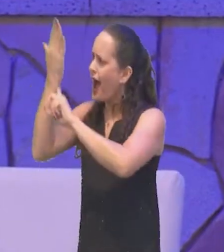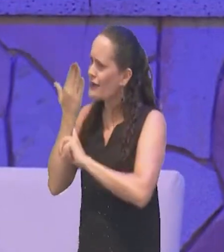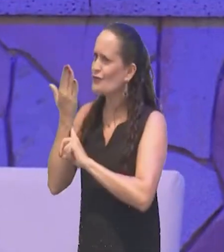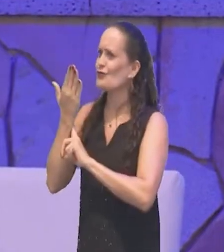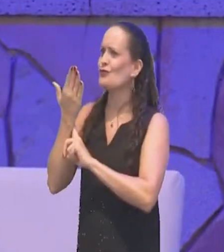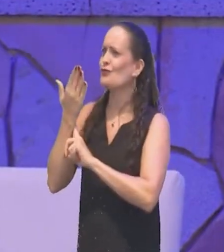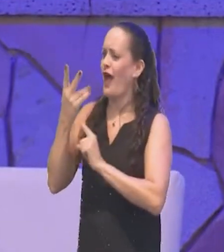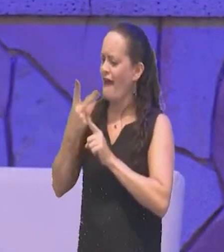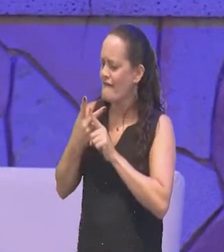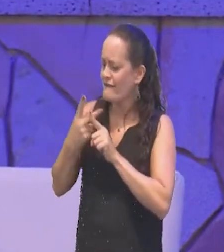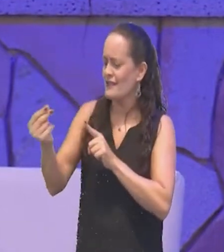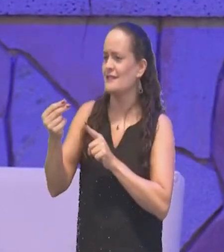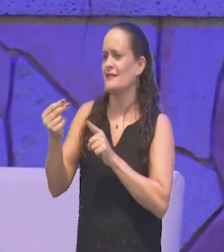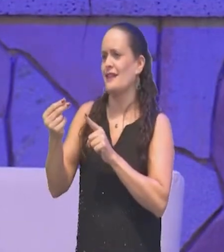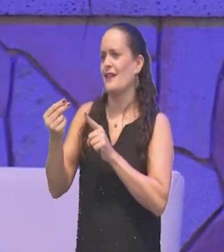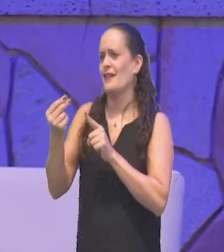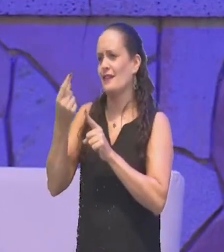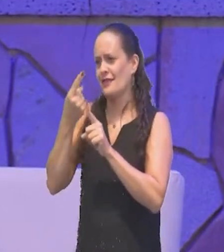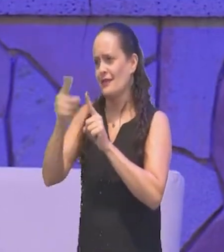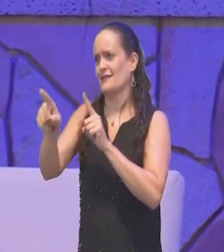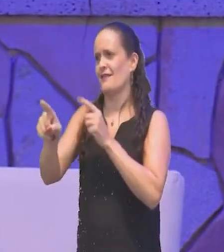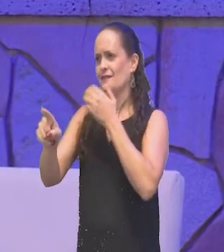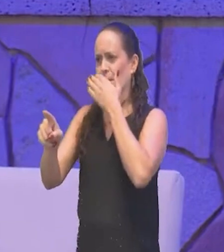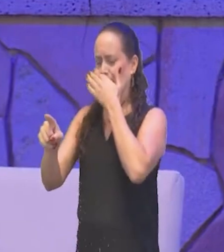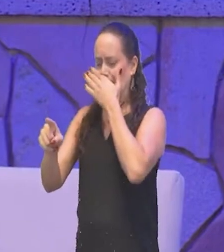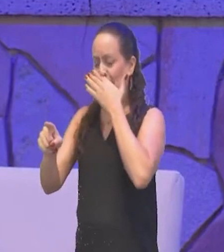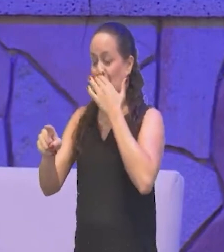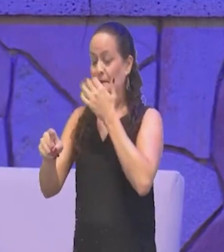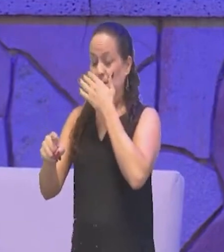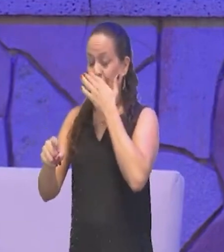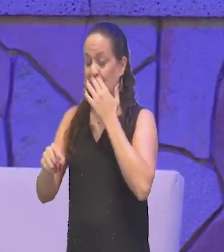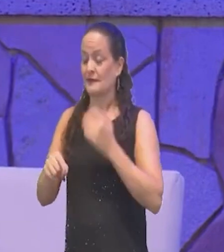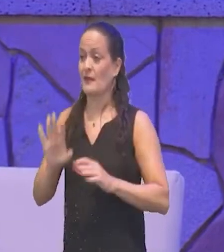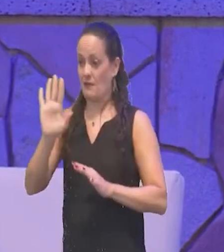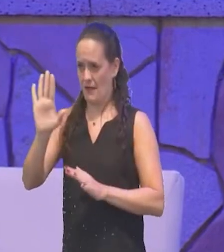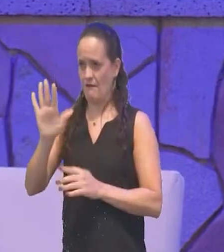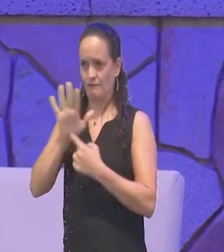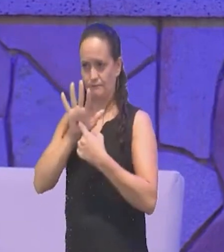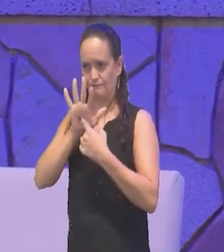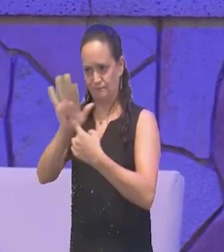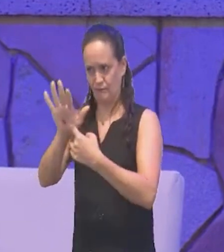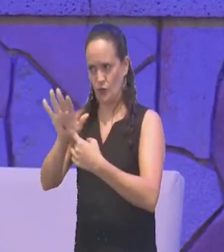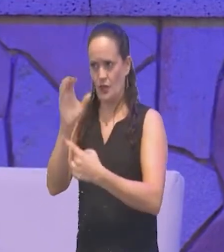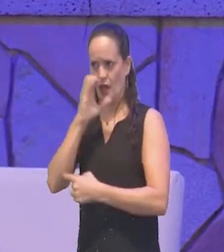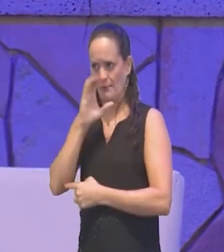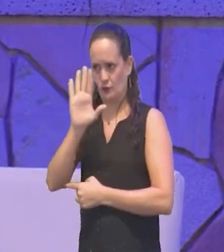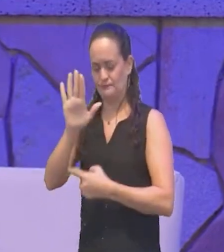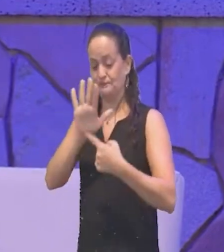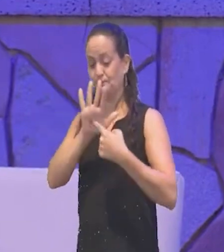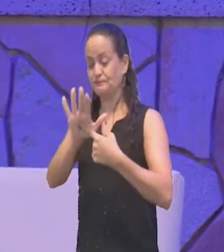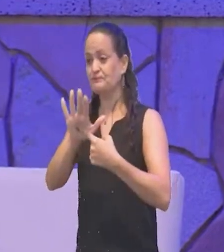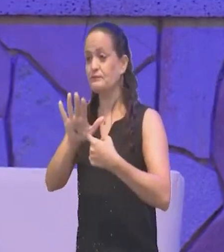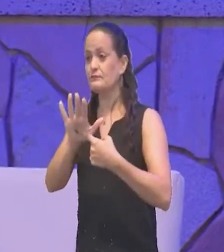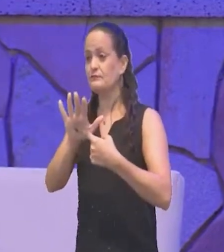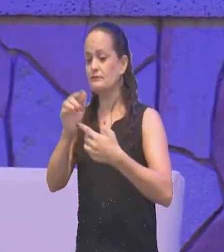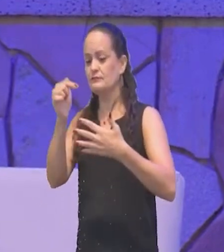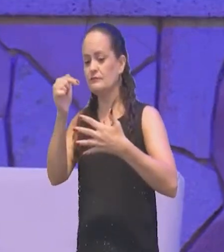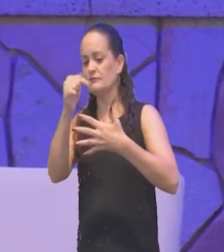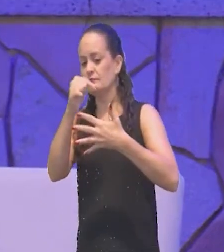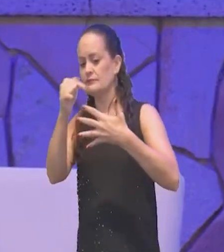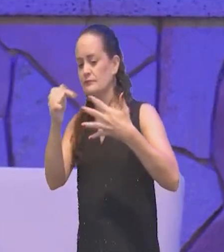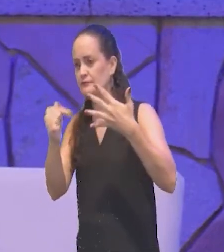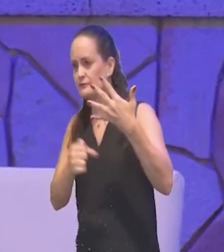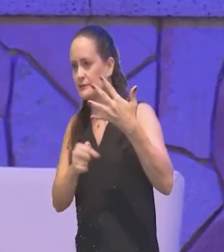e a vencermos esses desafios. Mas eu gostaria de apresentar aqui, rapidamente, uma lista de